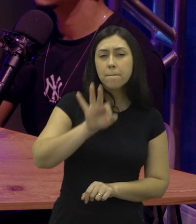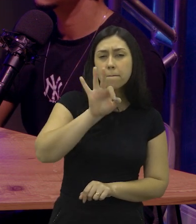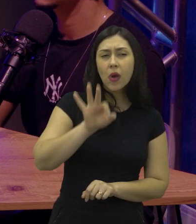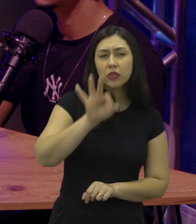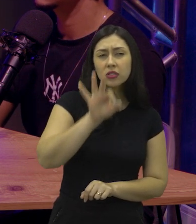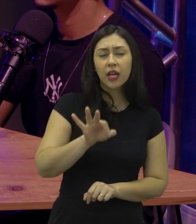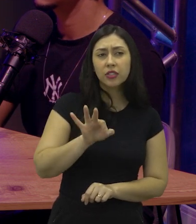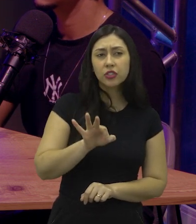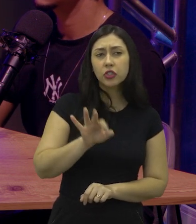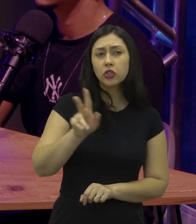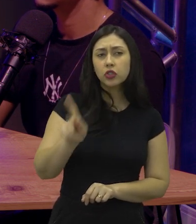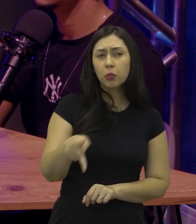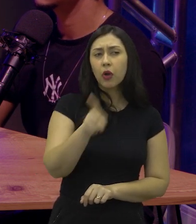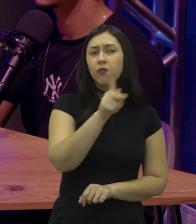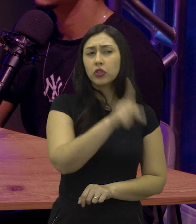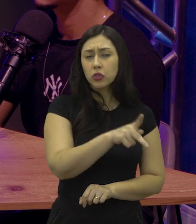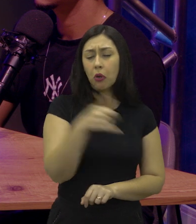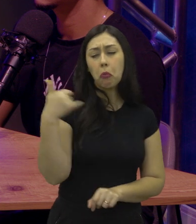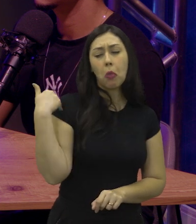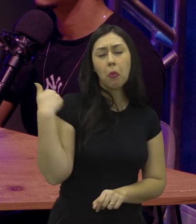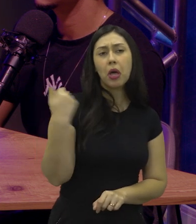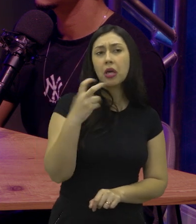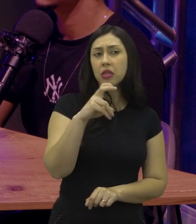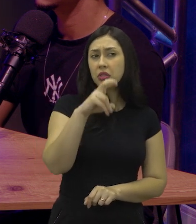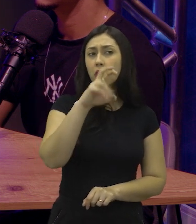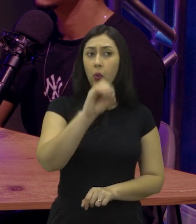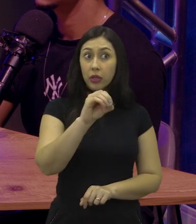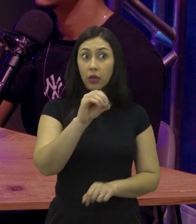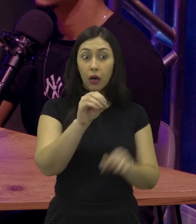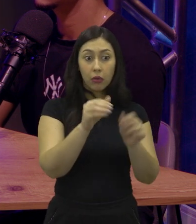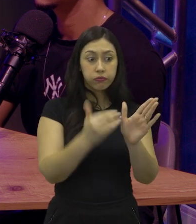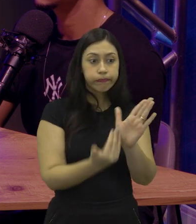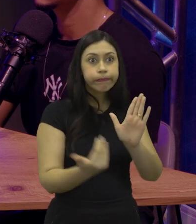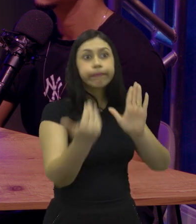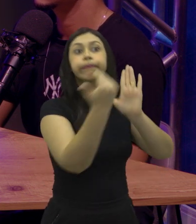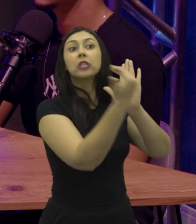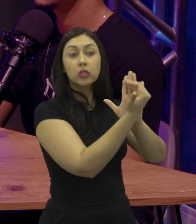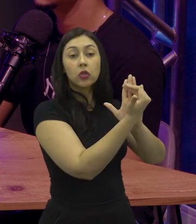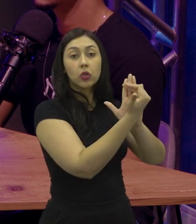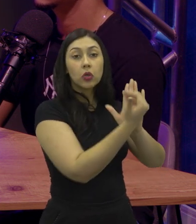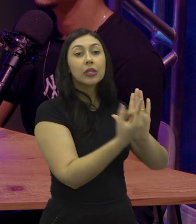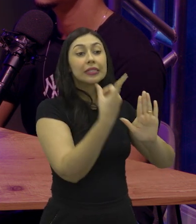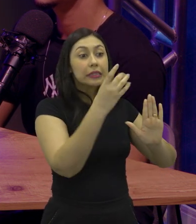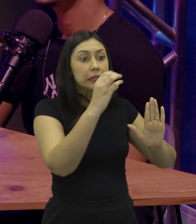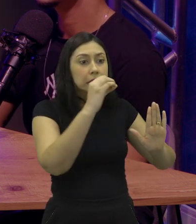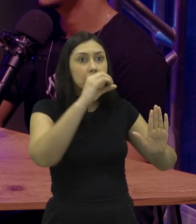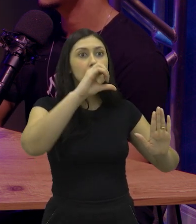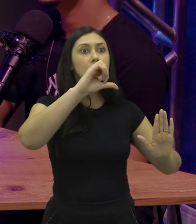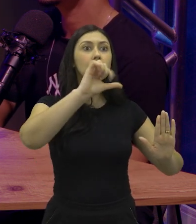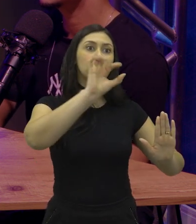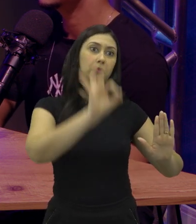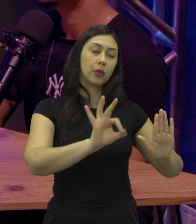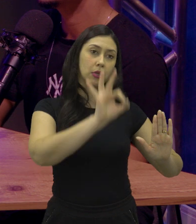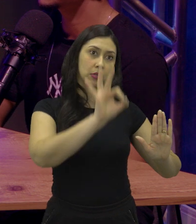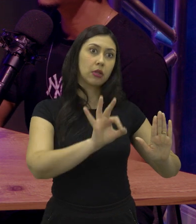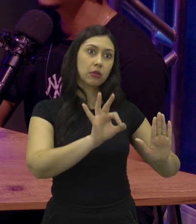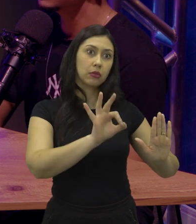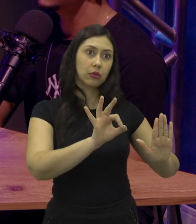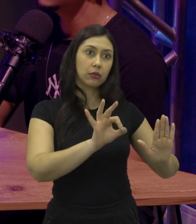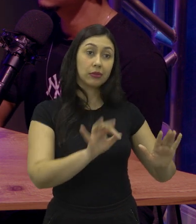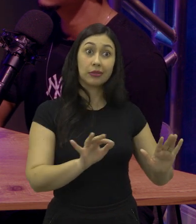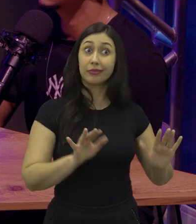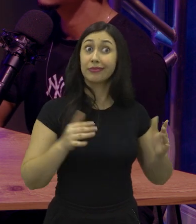de docentes do ensino básico com 50 anos ou mais cresceu 109% no mesmo período. Então, assim,